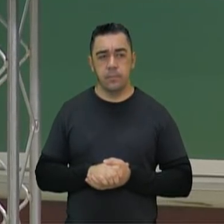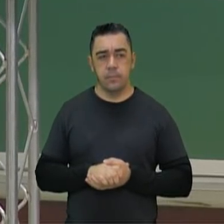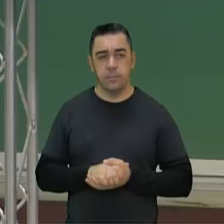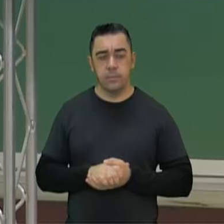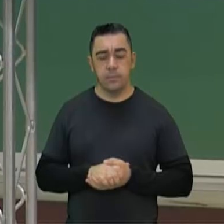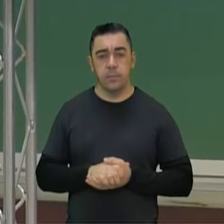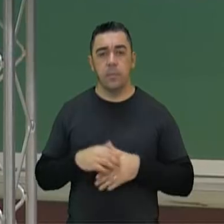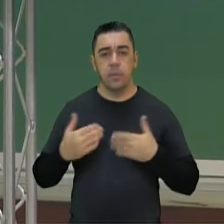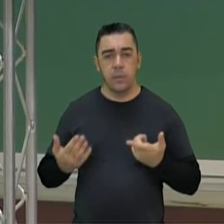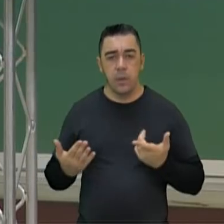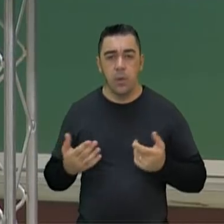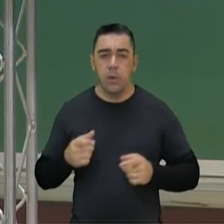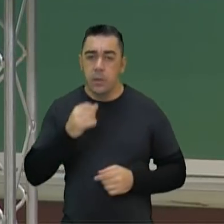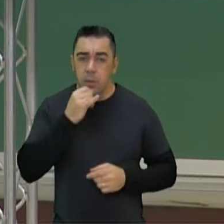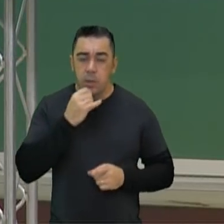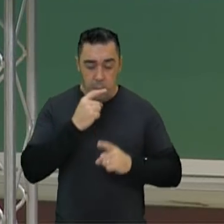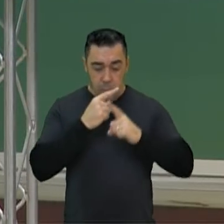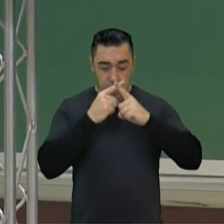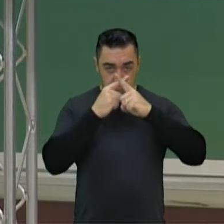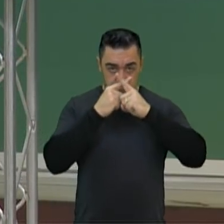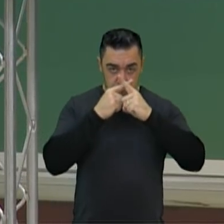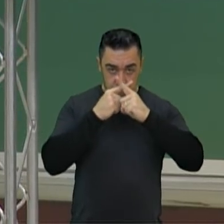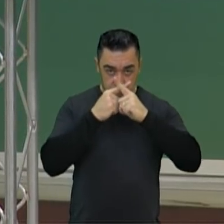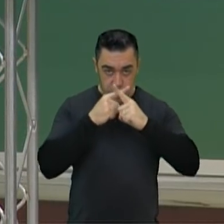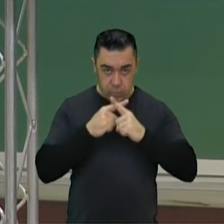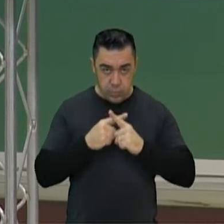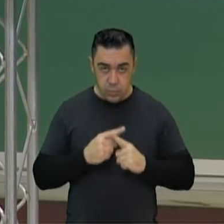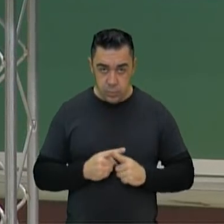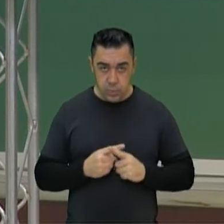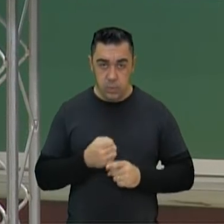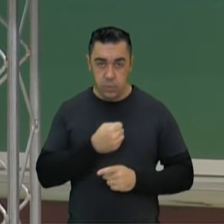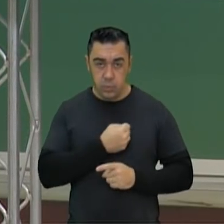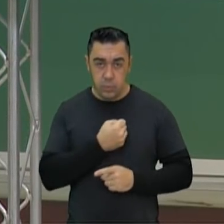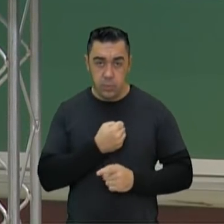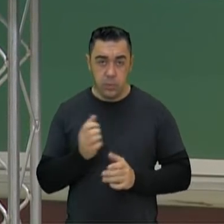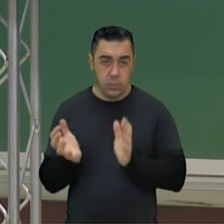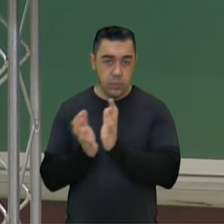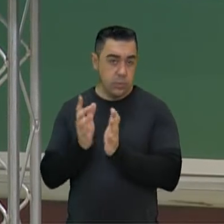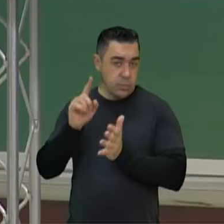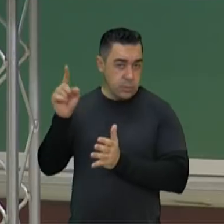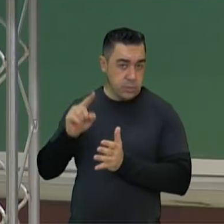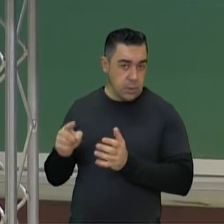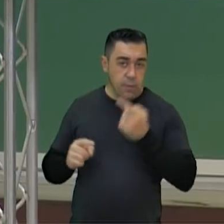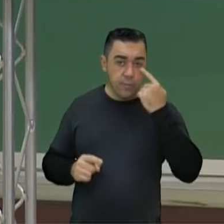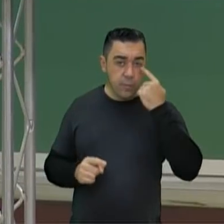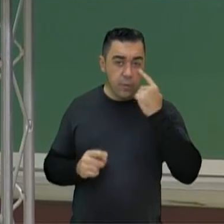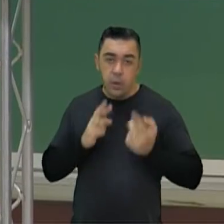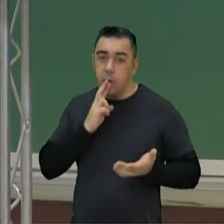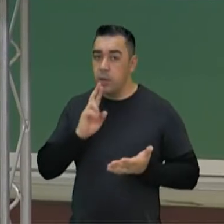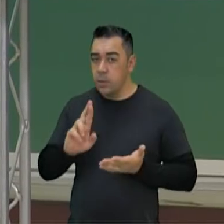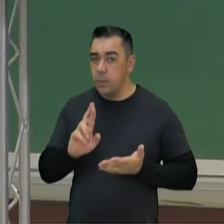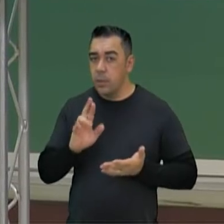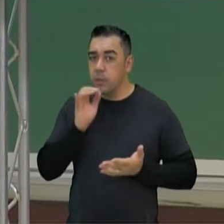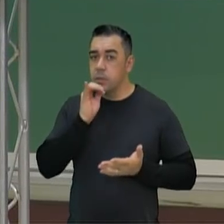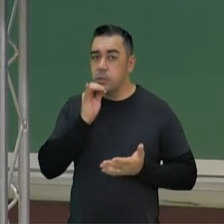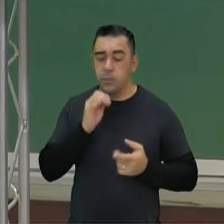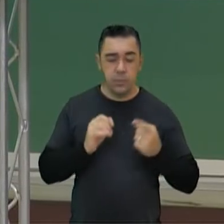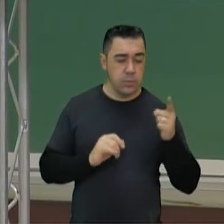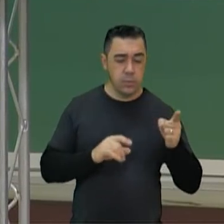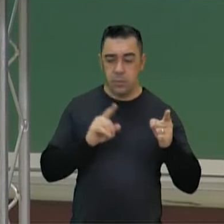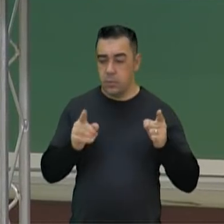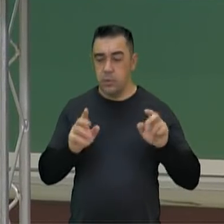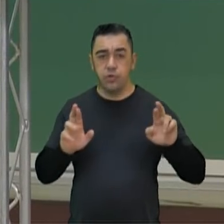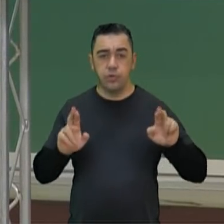A multiplicação de números inteiros, vamos ver o que acontece com o produto de 2